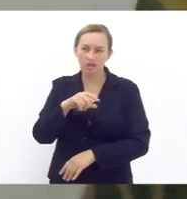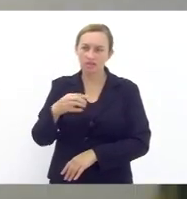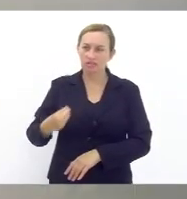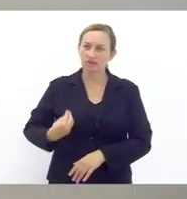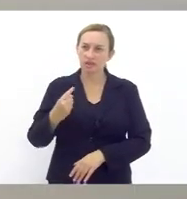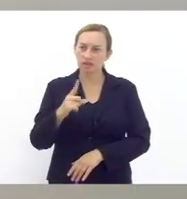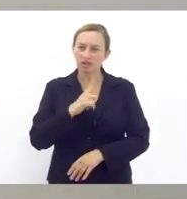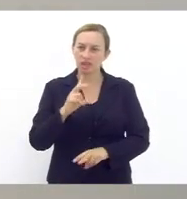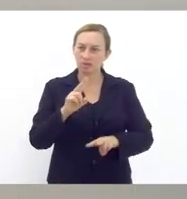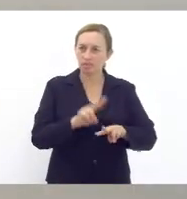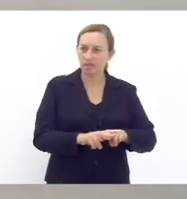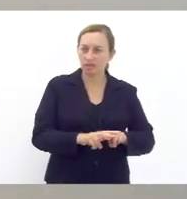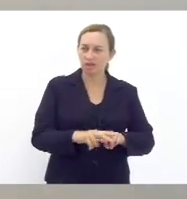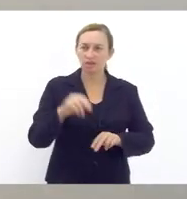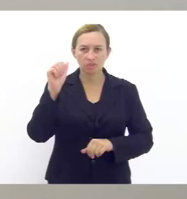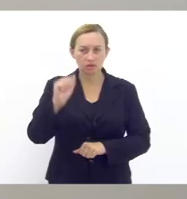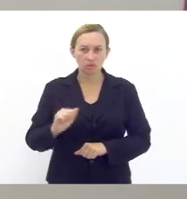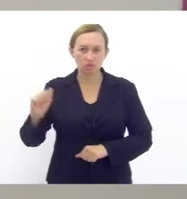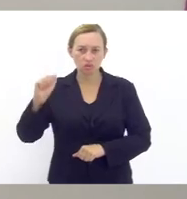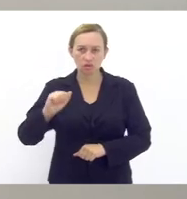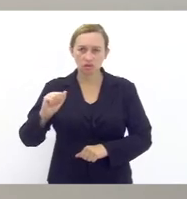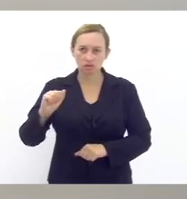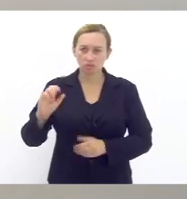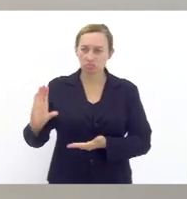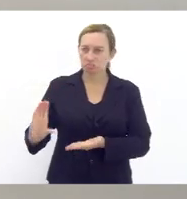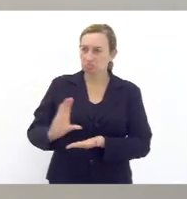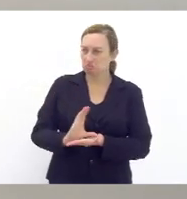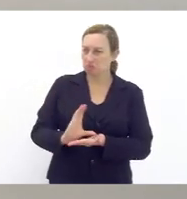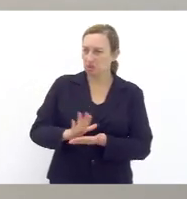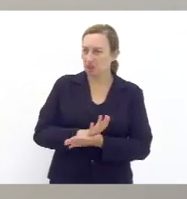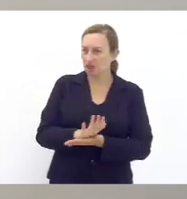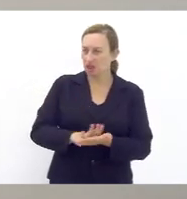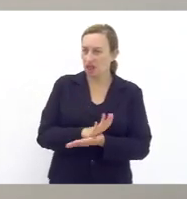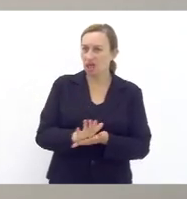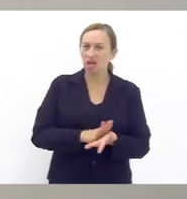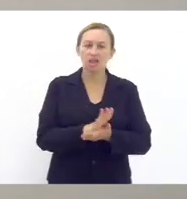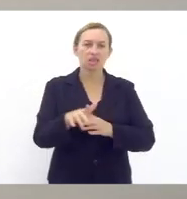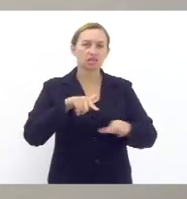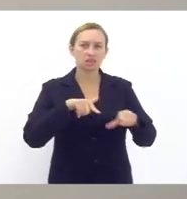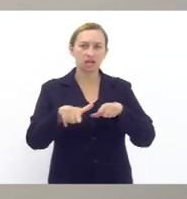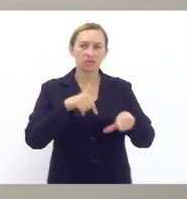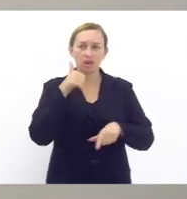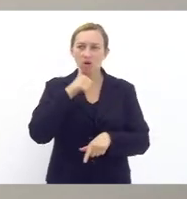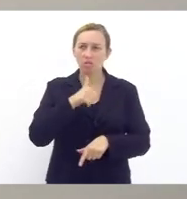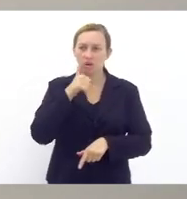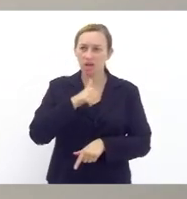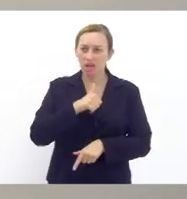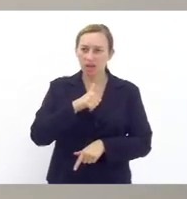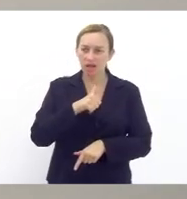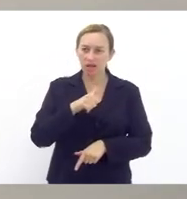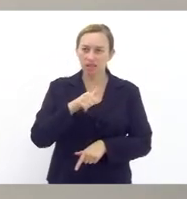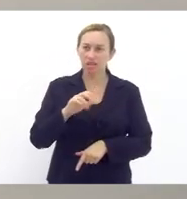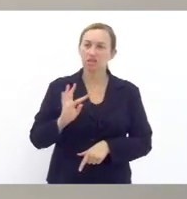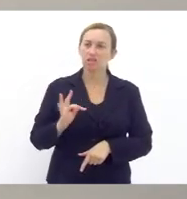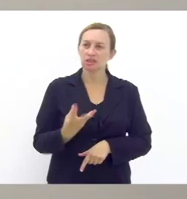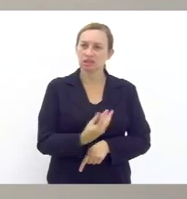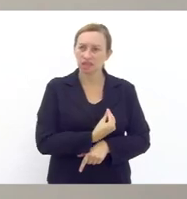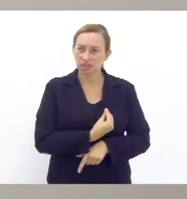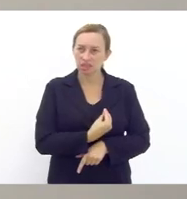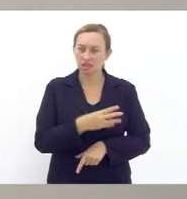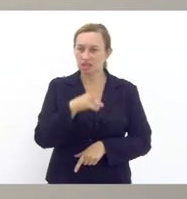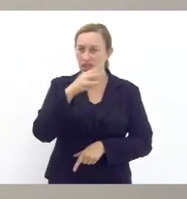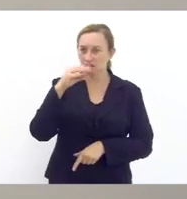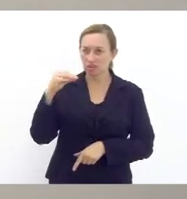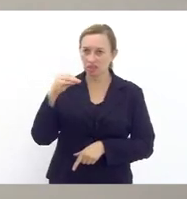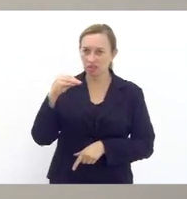uma associação sem filhos lucrativos que trabalha com as mulheres Cis e TRANS e adolescentes no